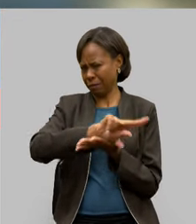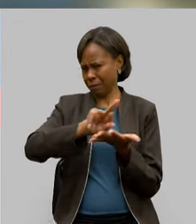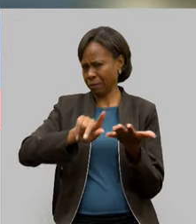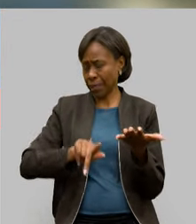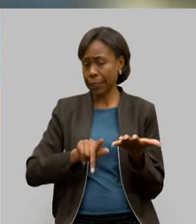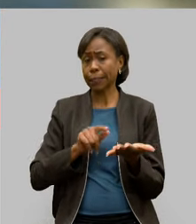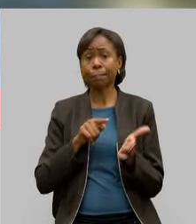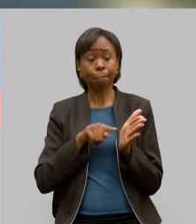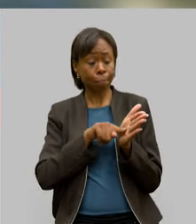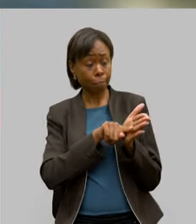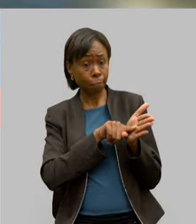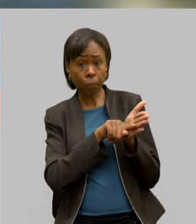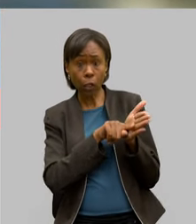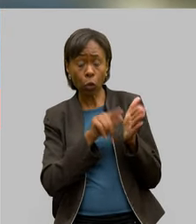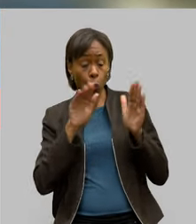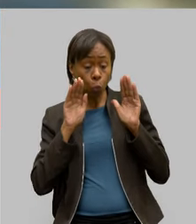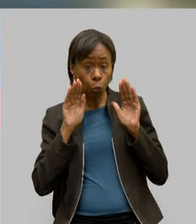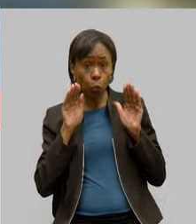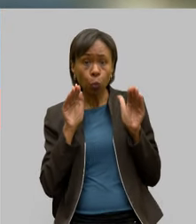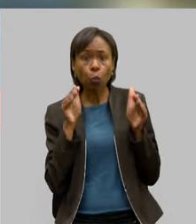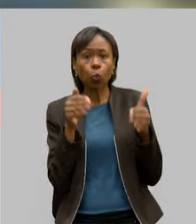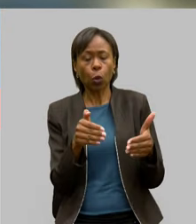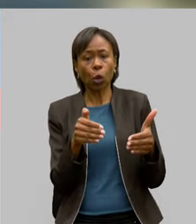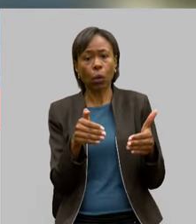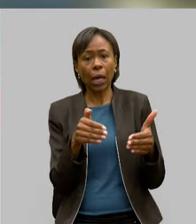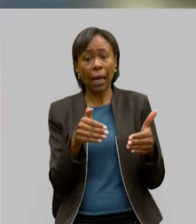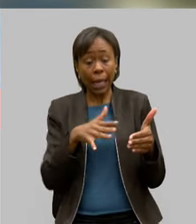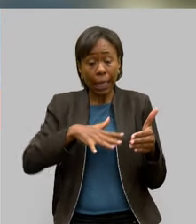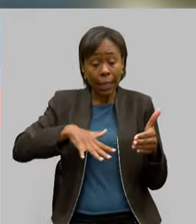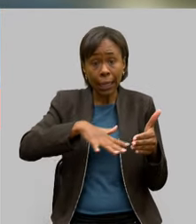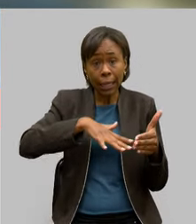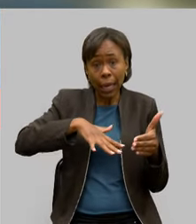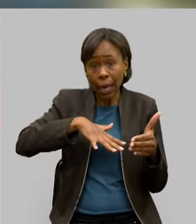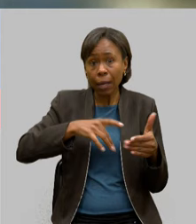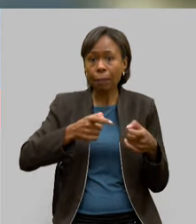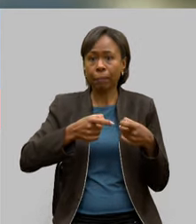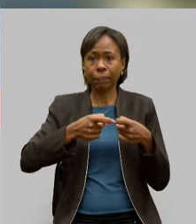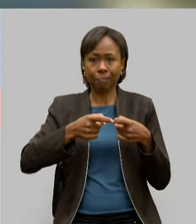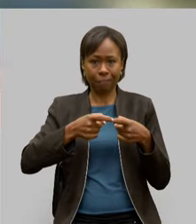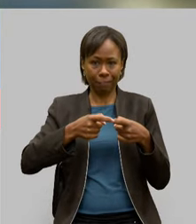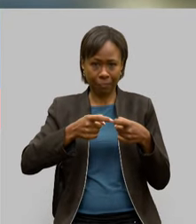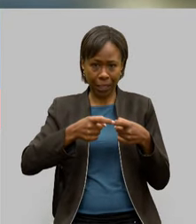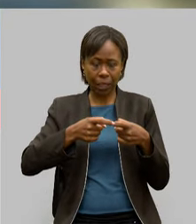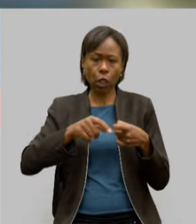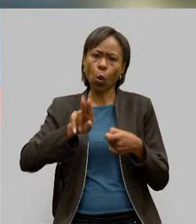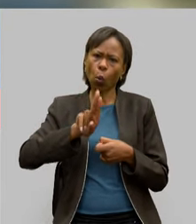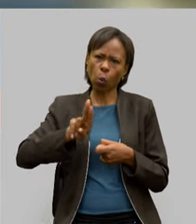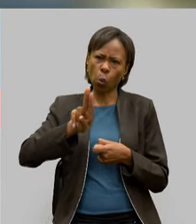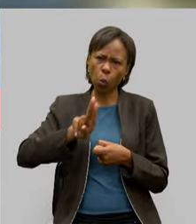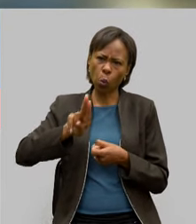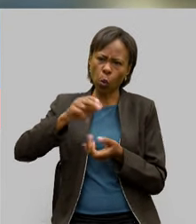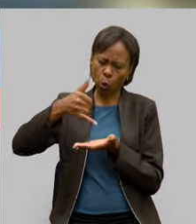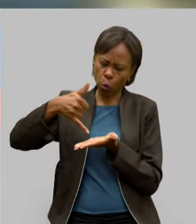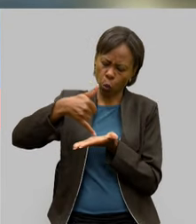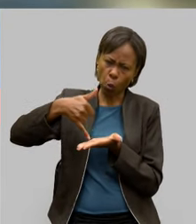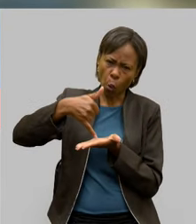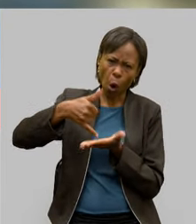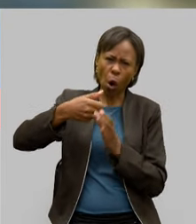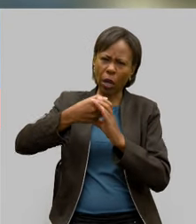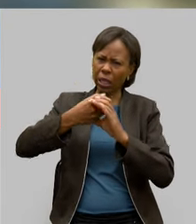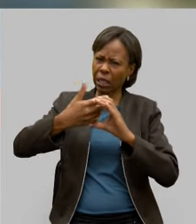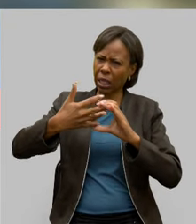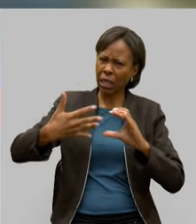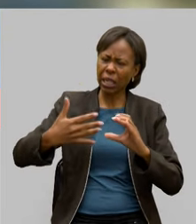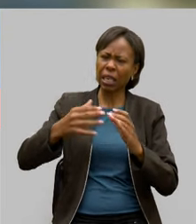estão bastante focadas na área na área médica né no uso do Óleo né nas características do Óleo das